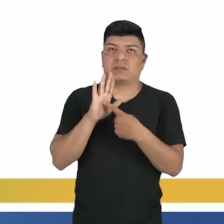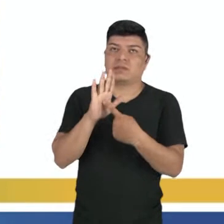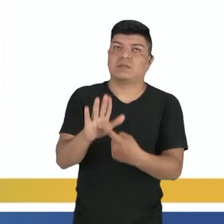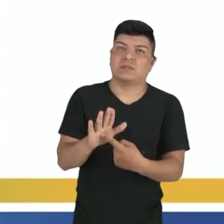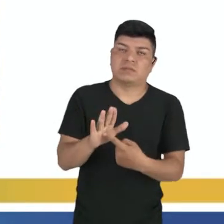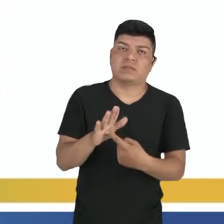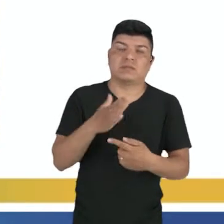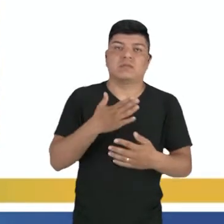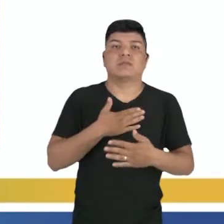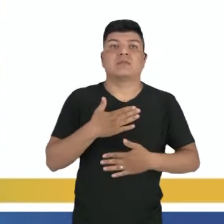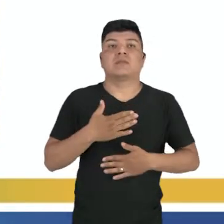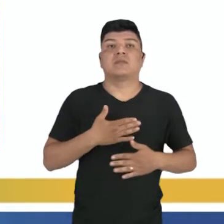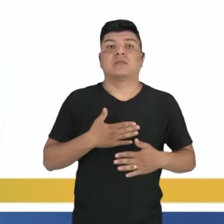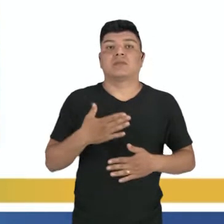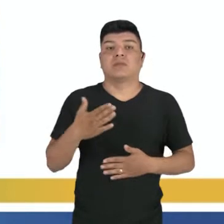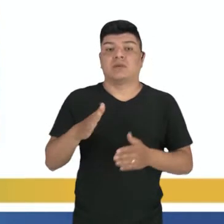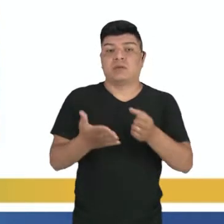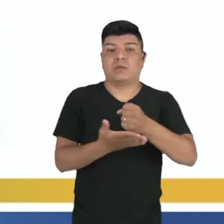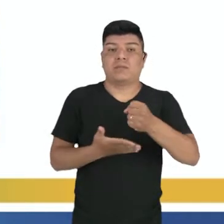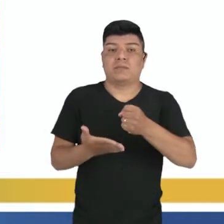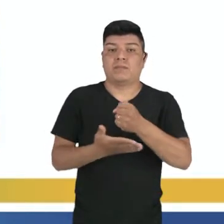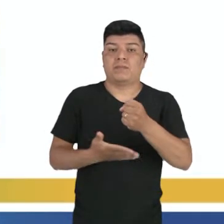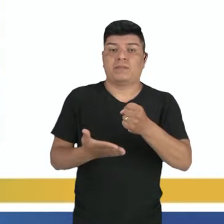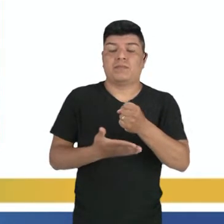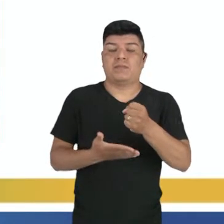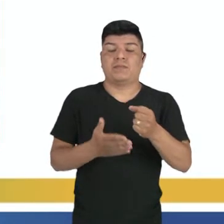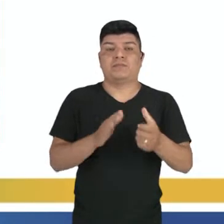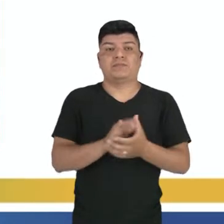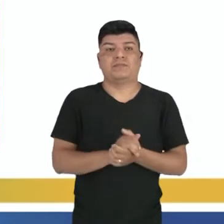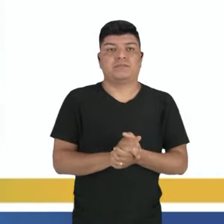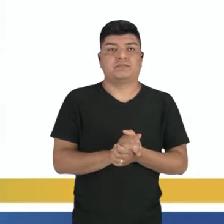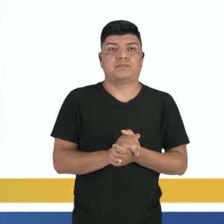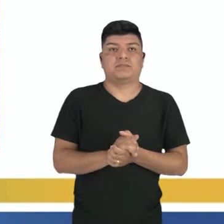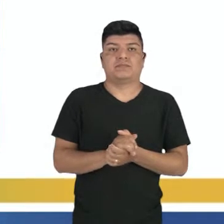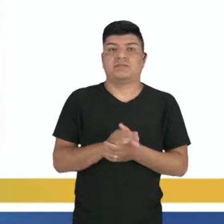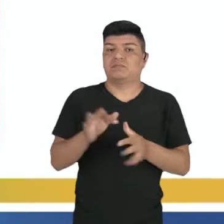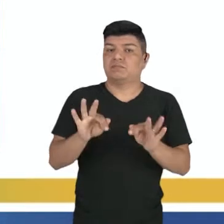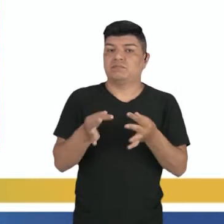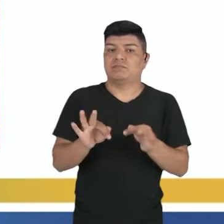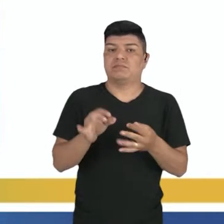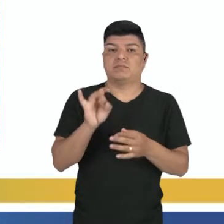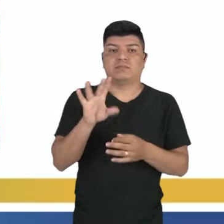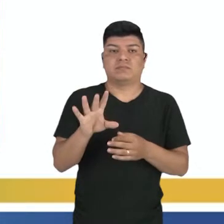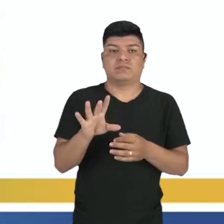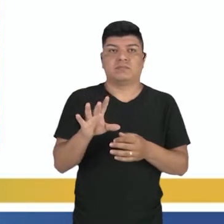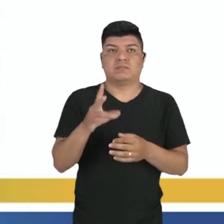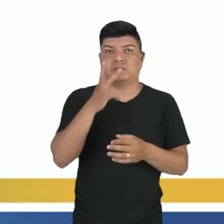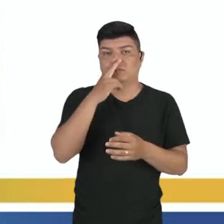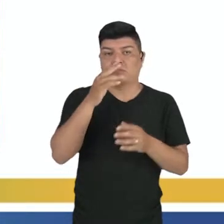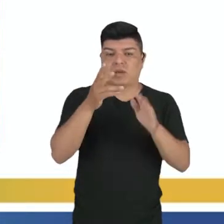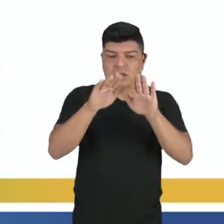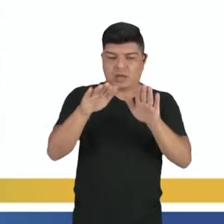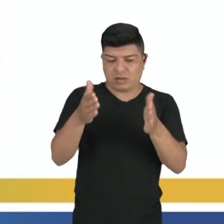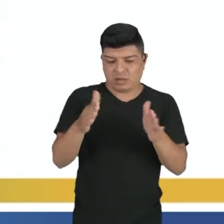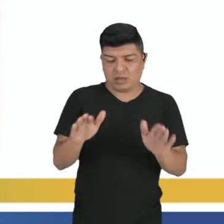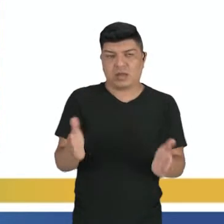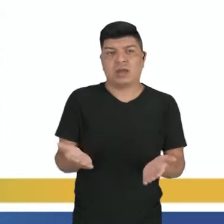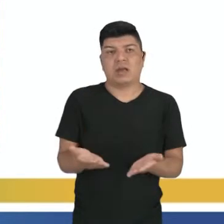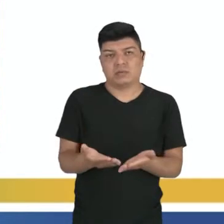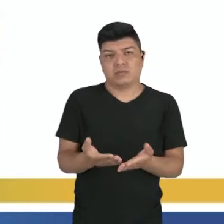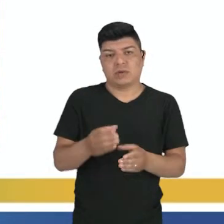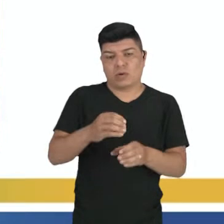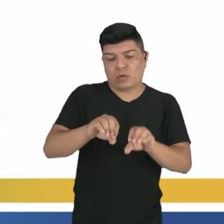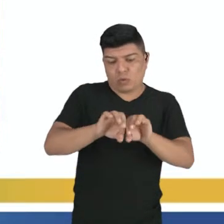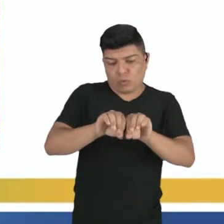padrão corporal que ele é básico. Como assim básico? Porque ele vai ser simplesmente na forma de um vaso, de um